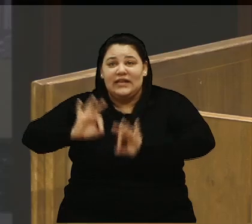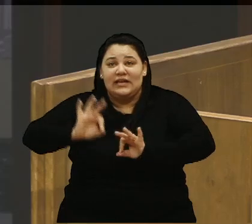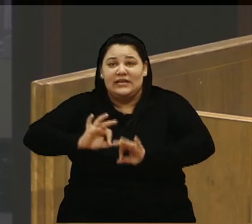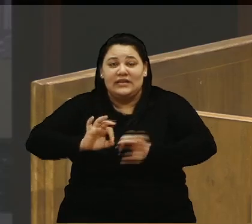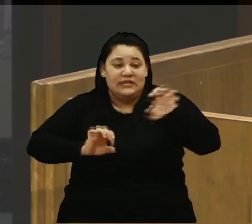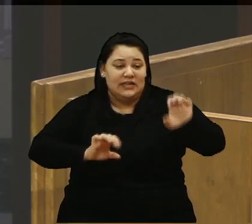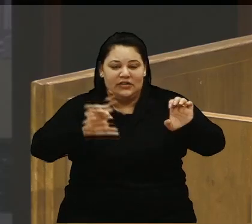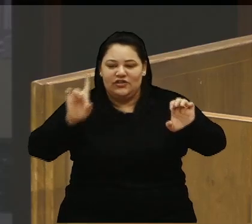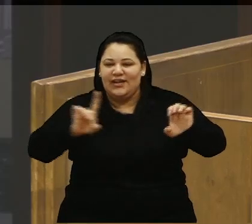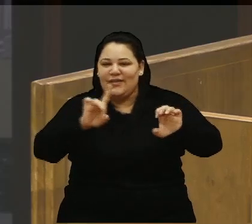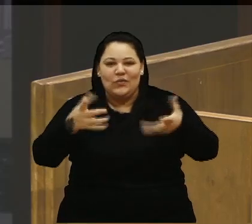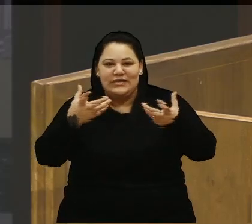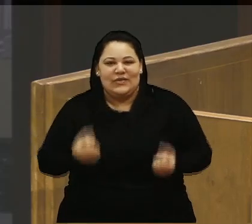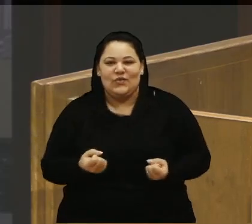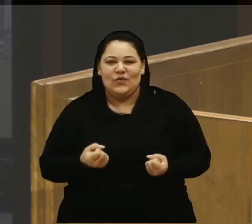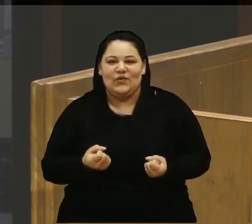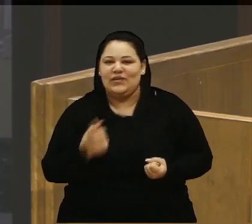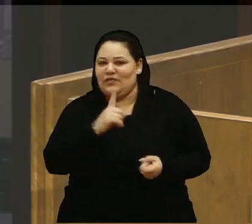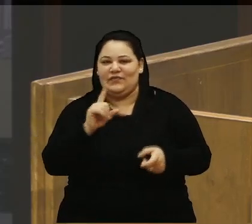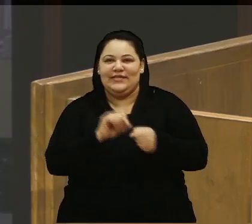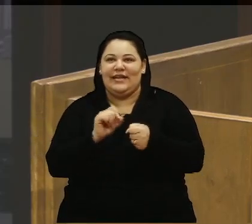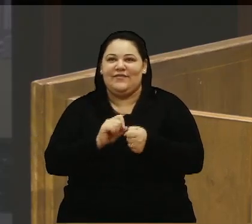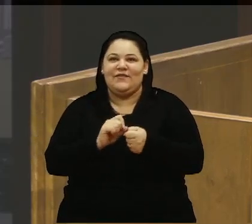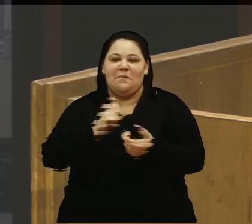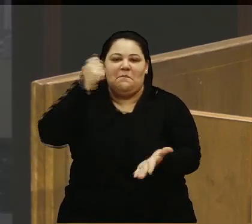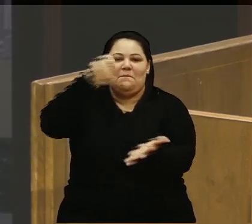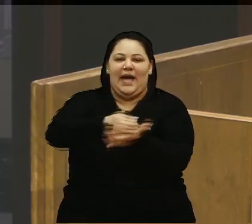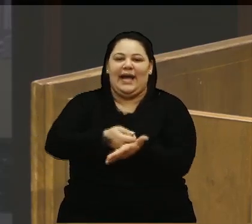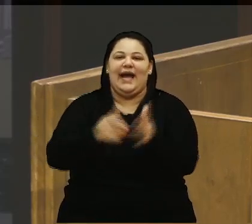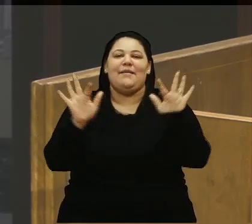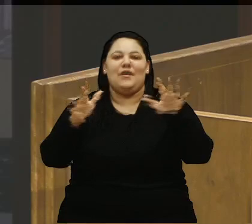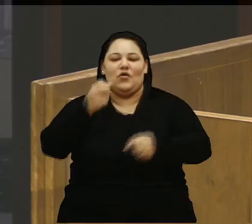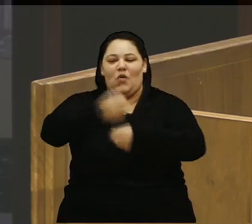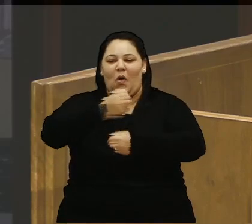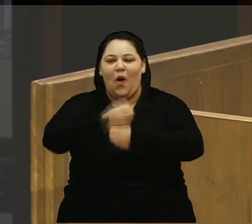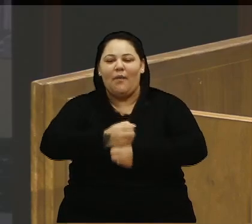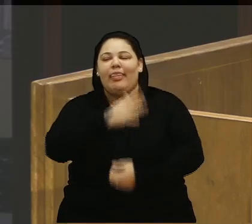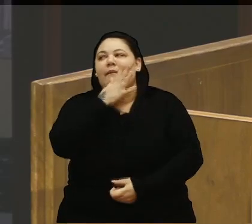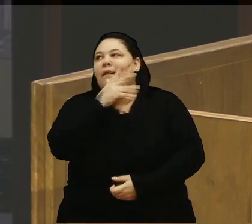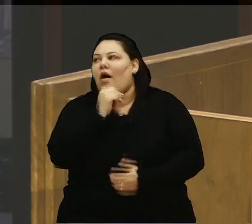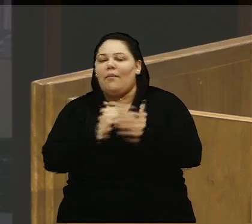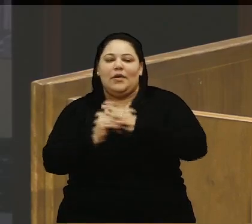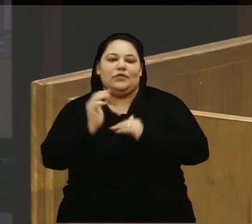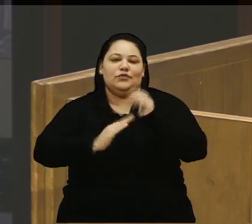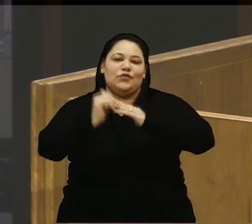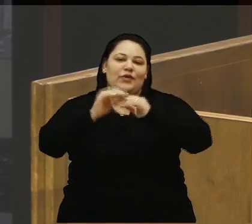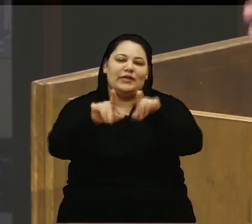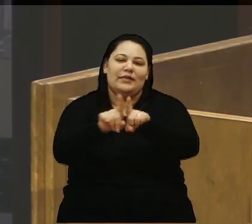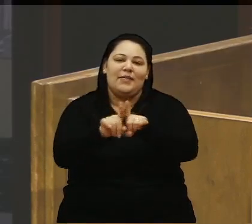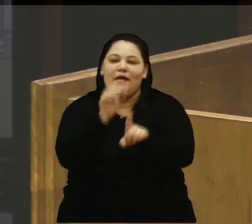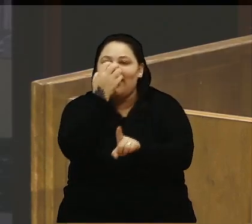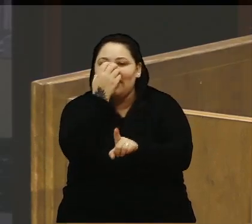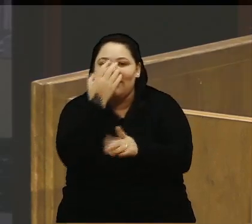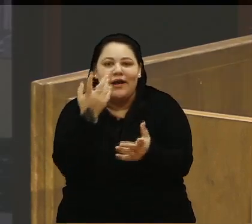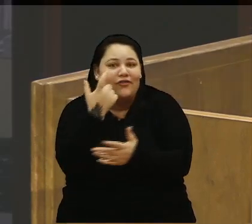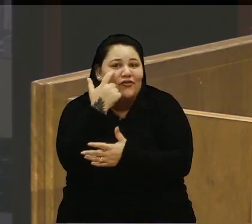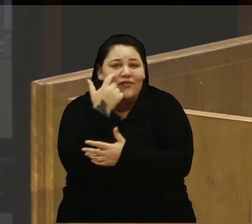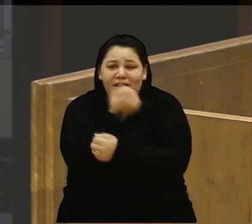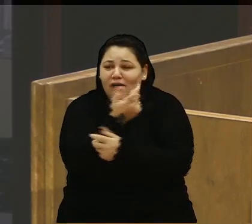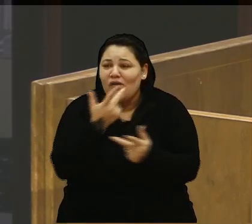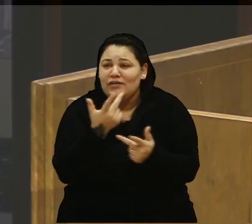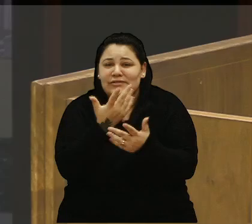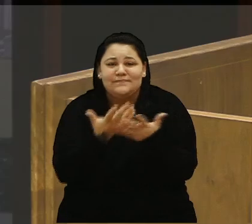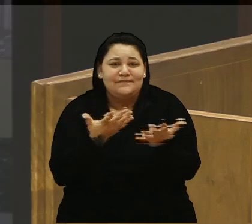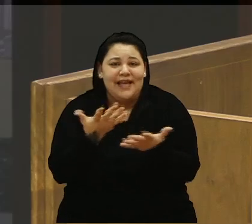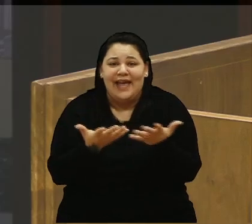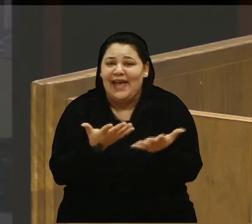não toparam, eles não fizeram, não. Vão pagar a mão de obra, estão demorando para construir o canil. Então a gente vê que é a questão que a gente estava falando ali,